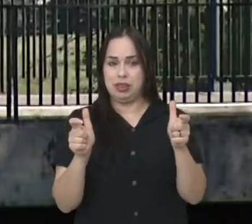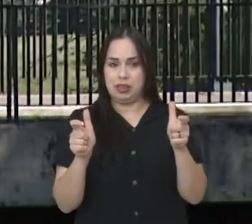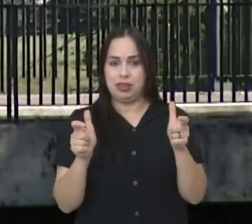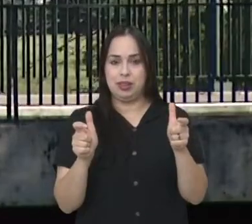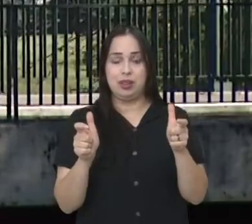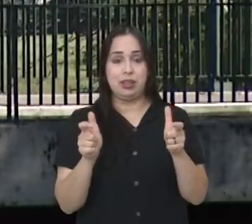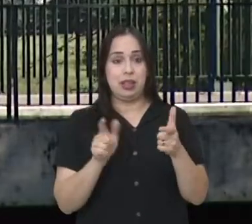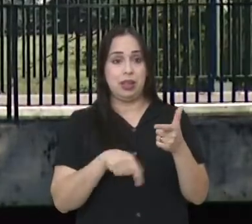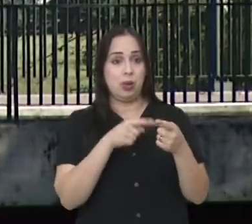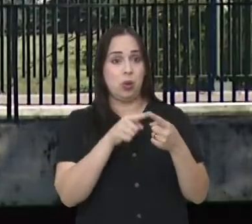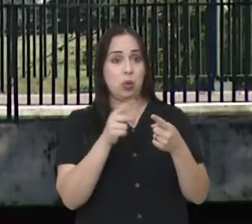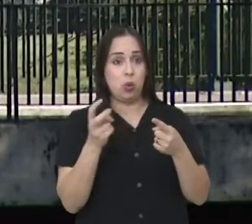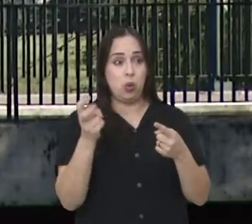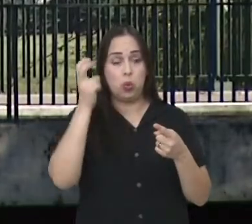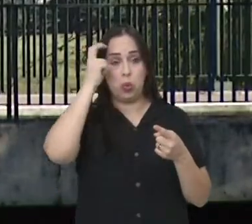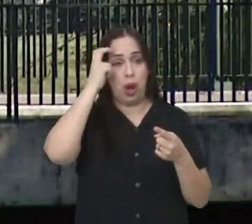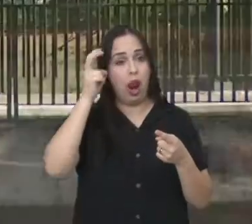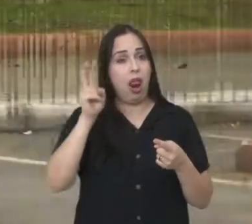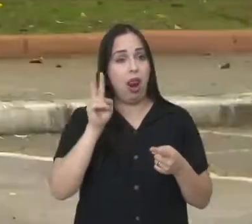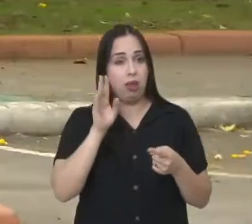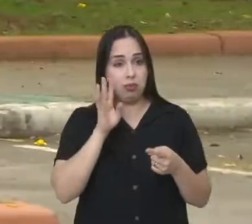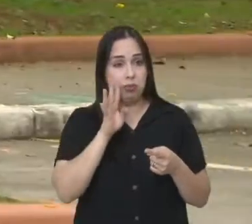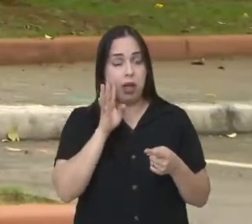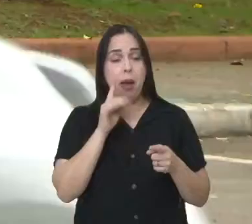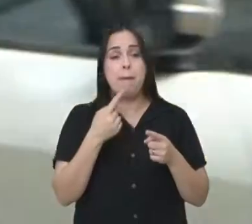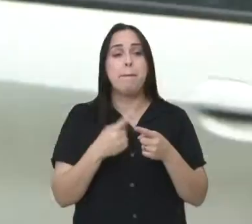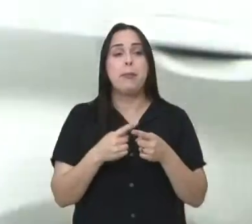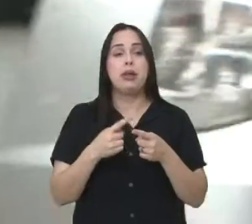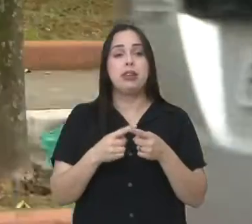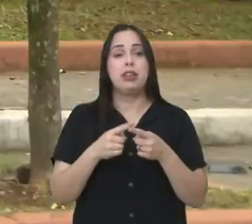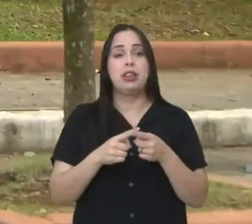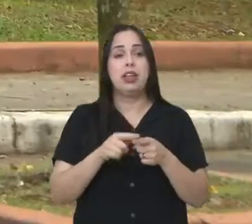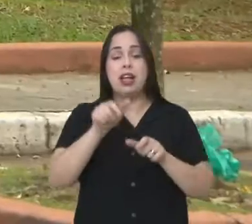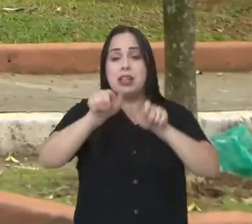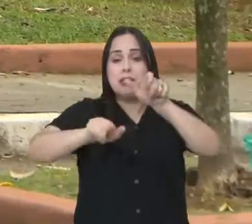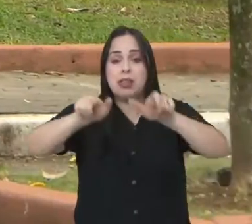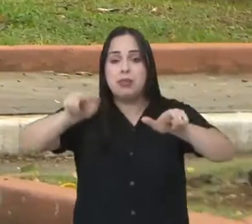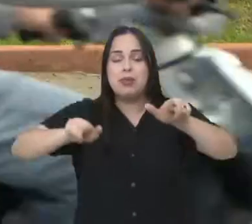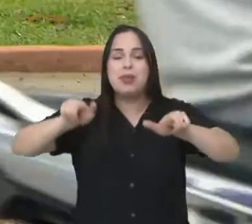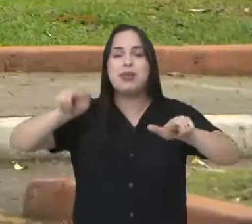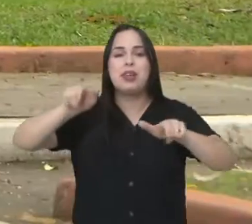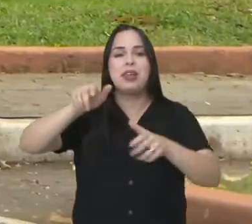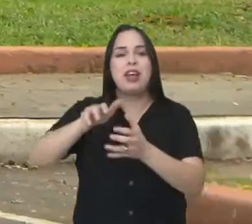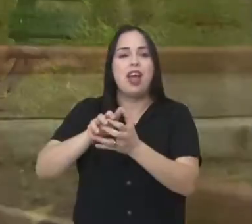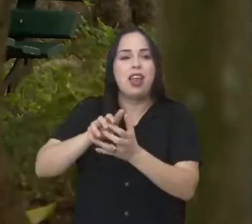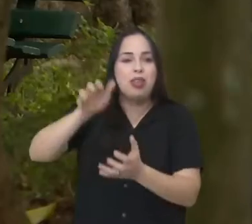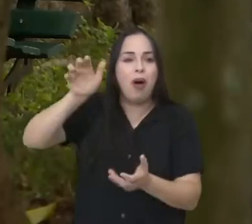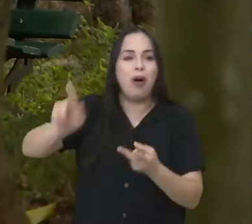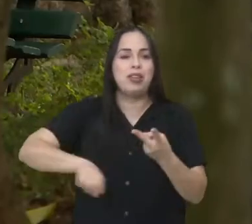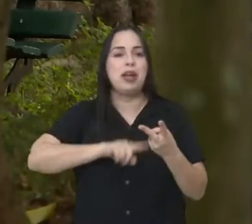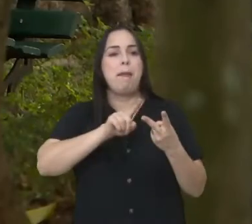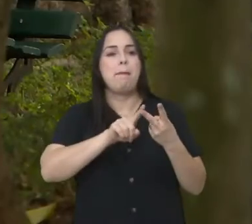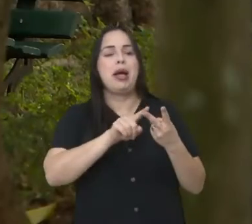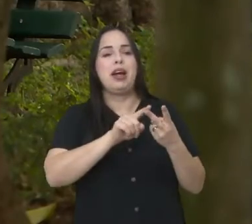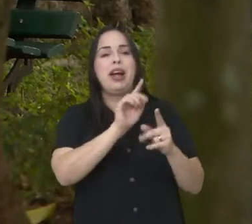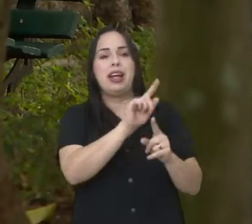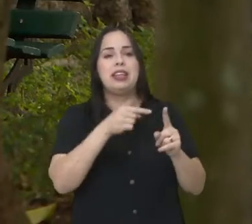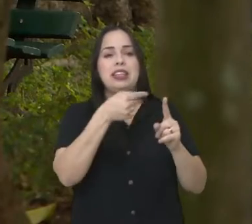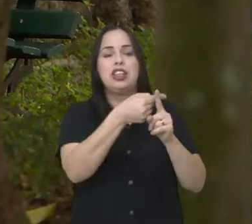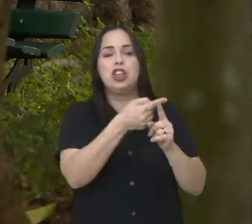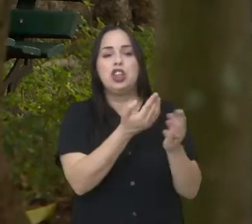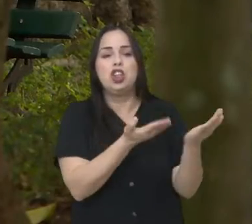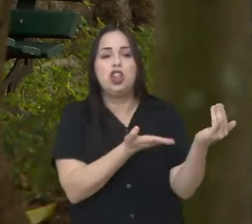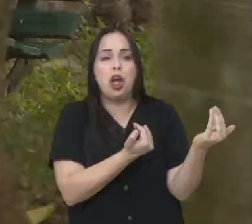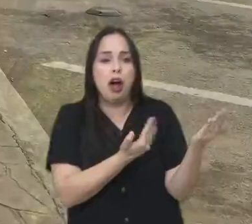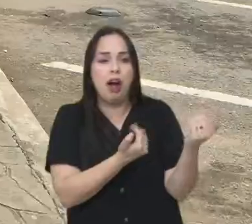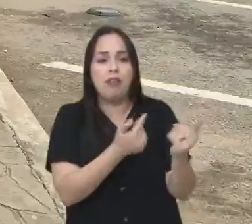de cultura muito legal. Por quê? Porque como tem muitas pessoas idosas, tem a juventude que vem